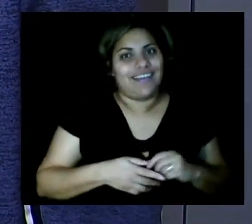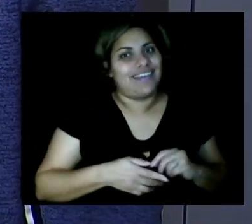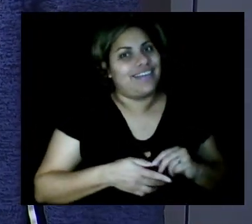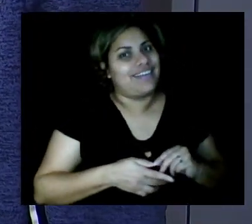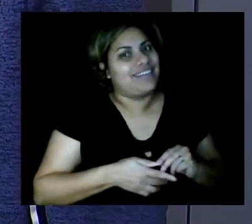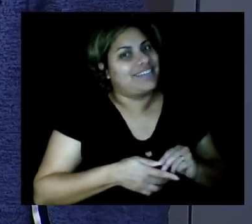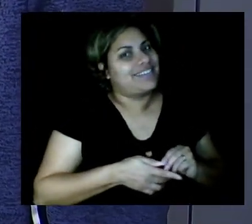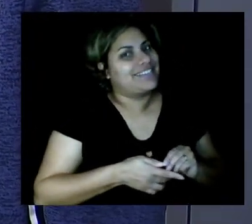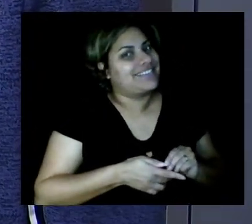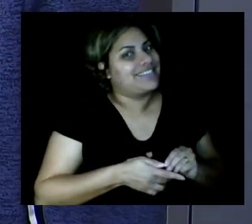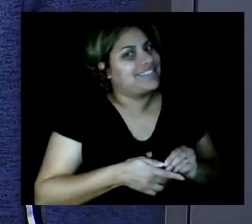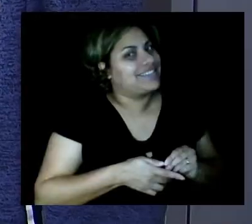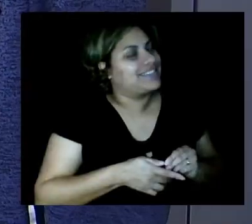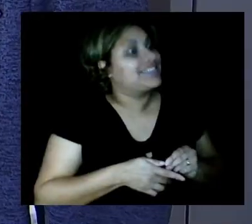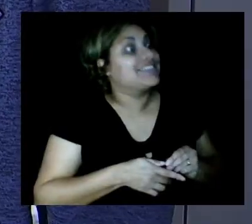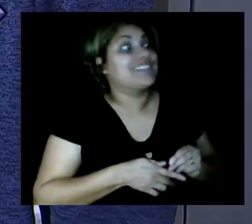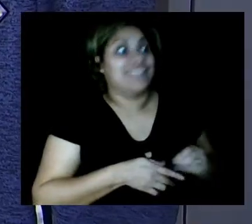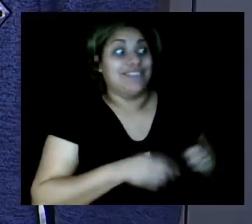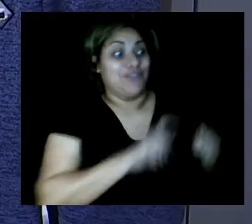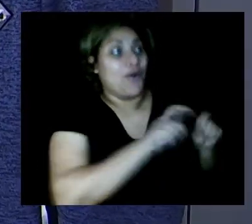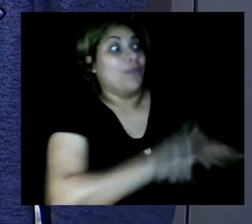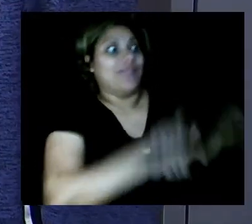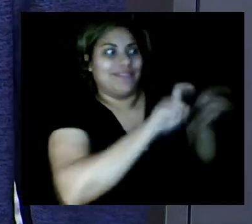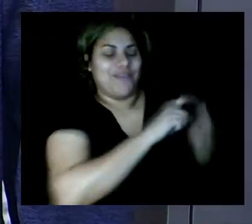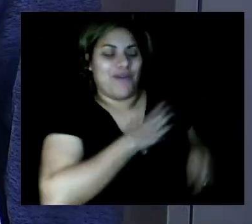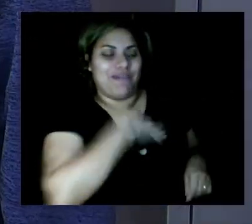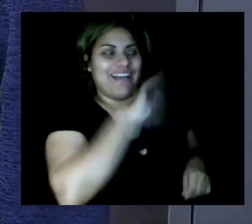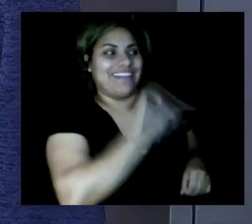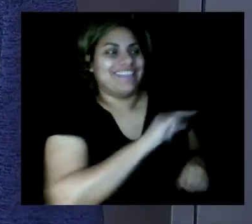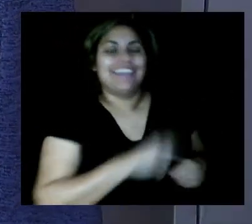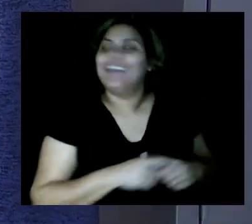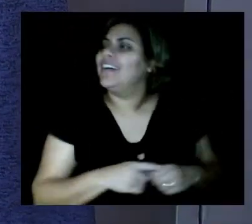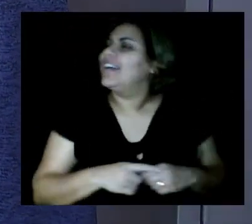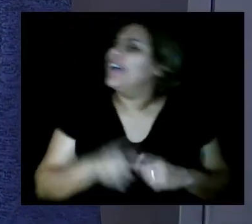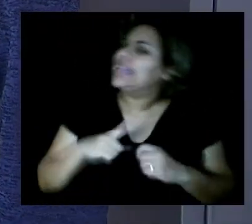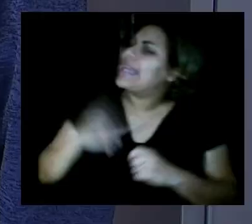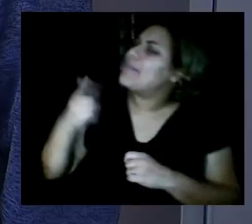No computador também. Tem algum que você prefere?